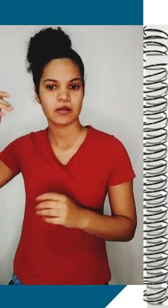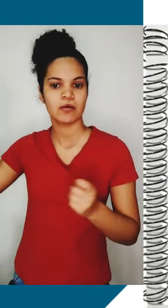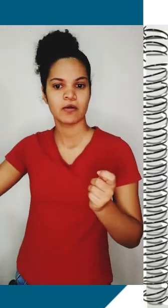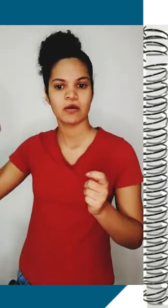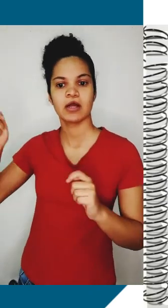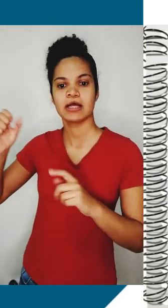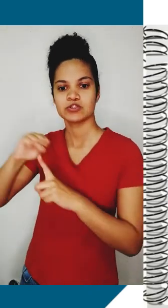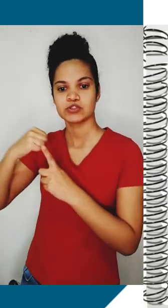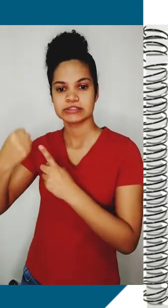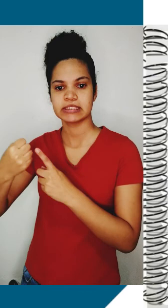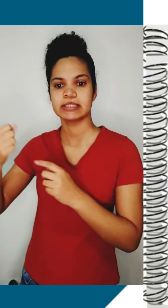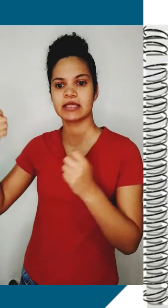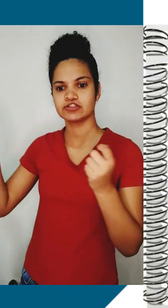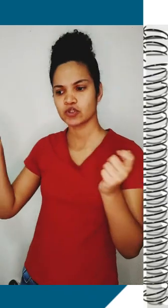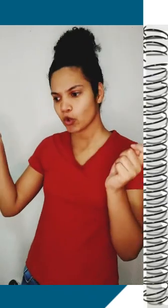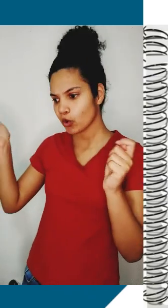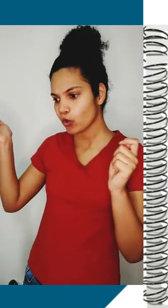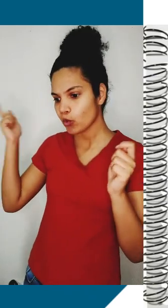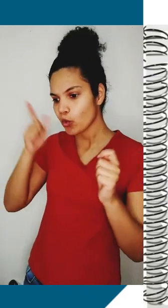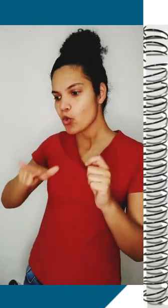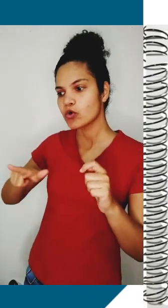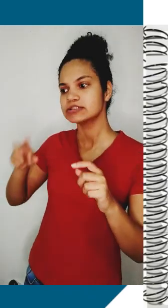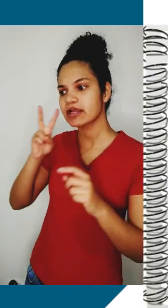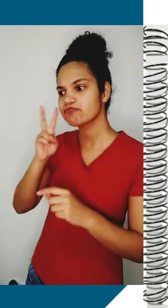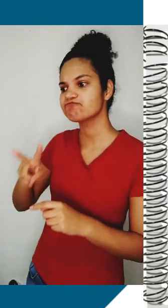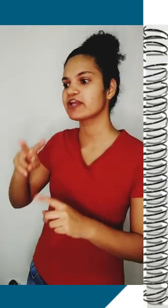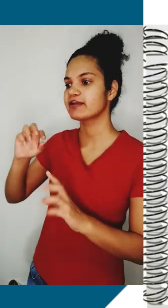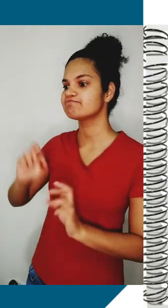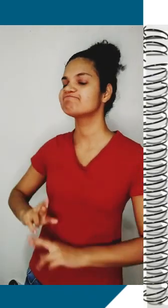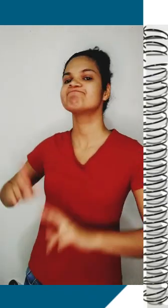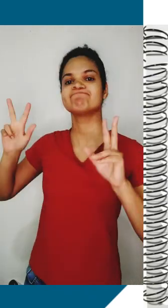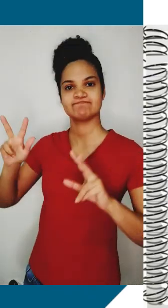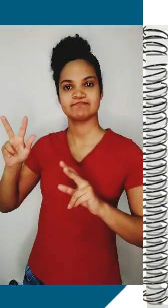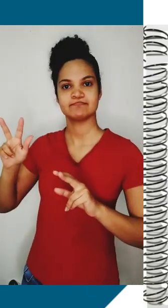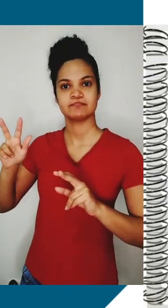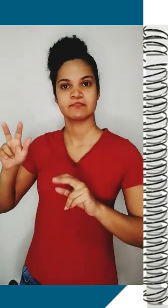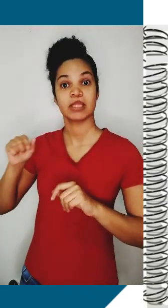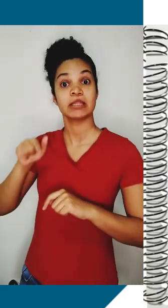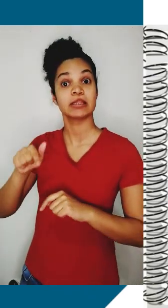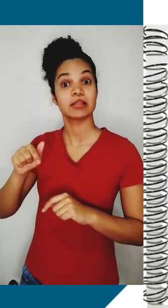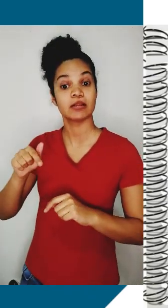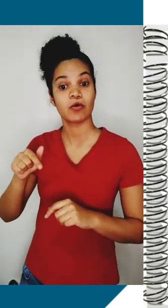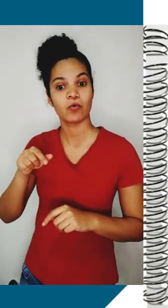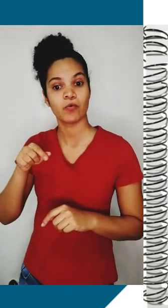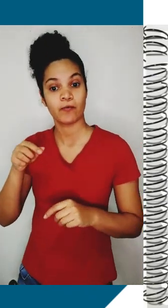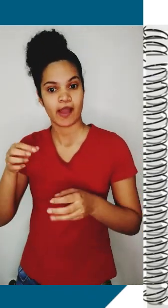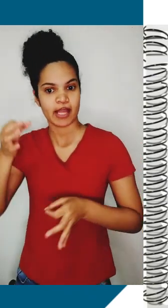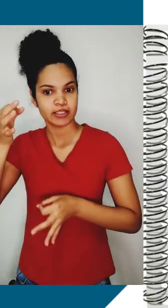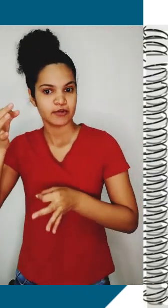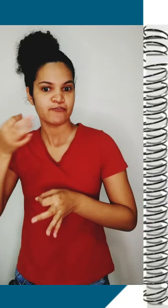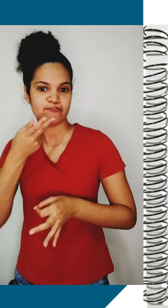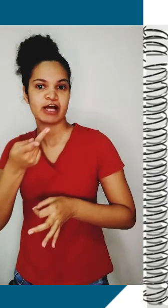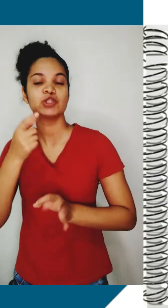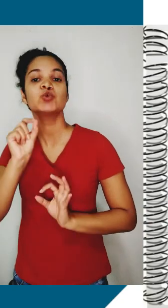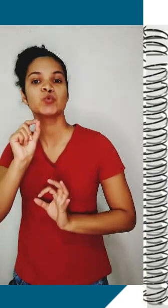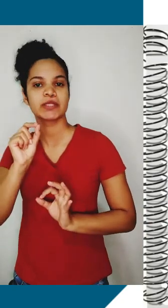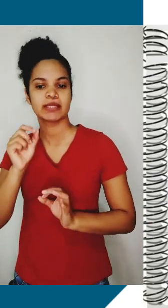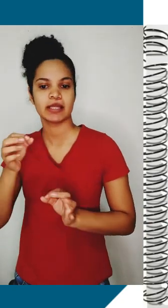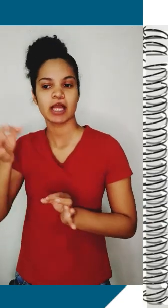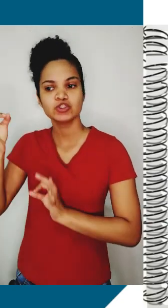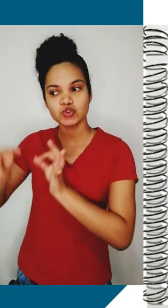poderá enxergar essa diferença. Então, aqui a gente tem a conclusão falando que a justiça